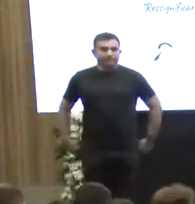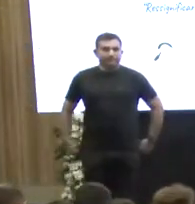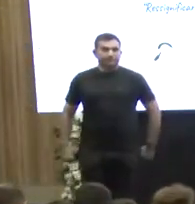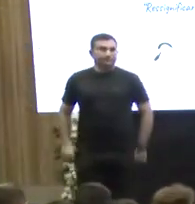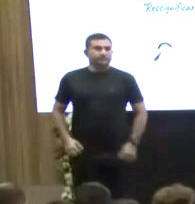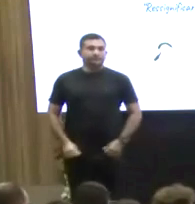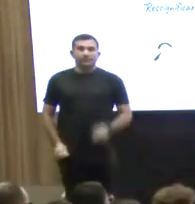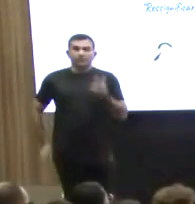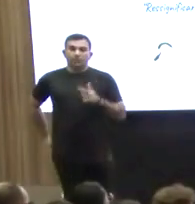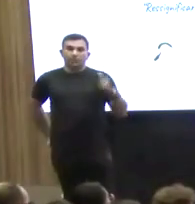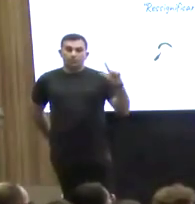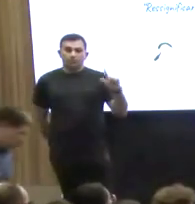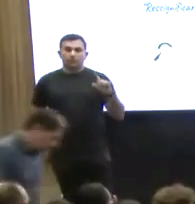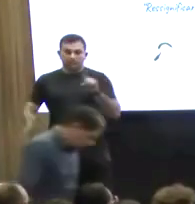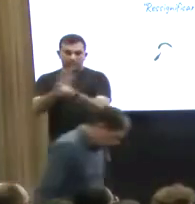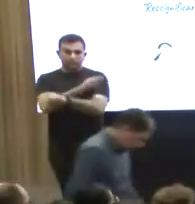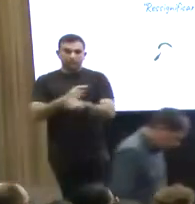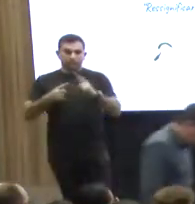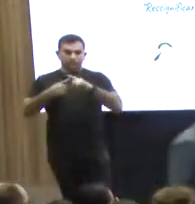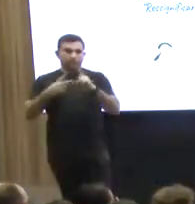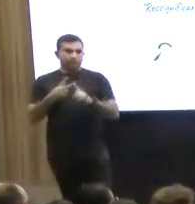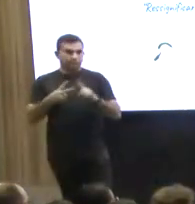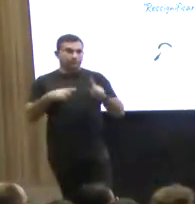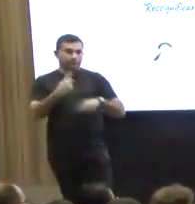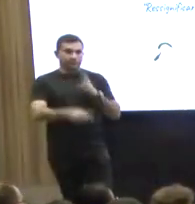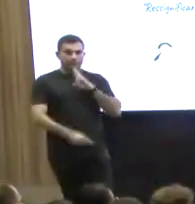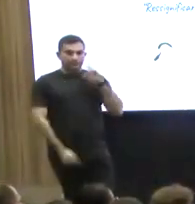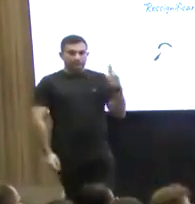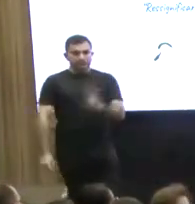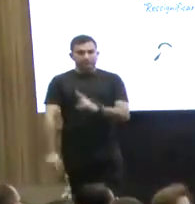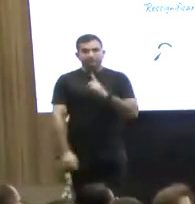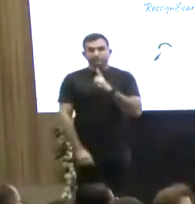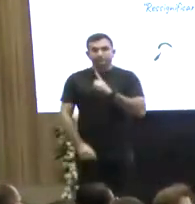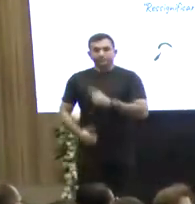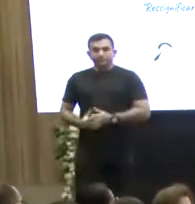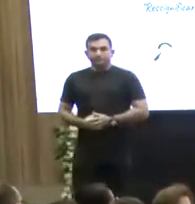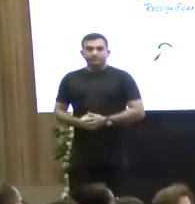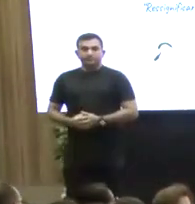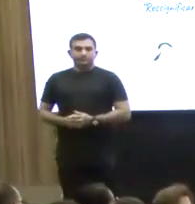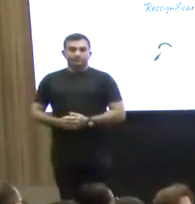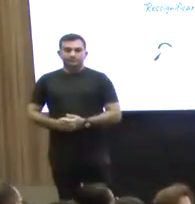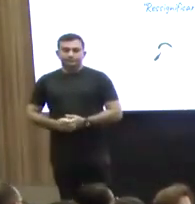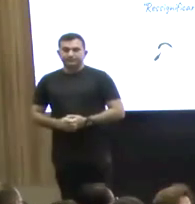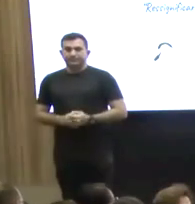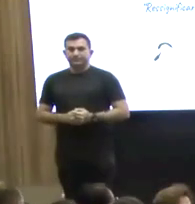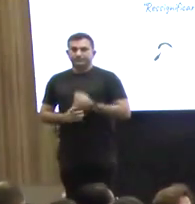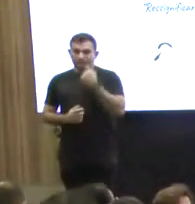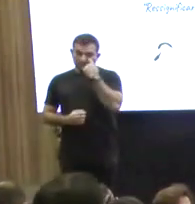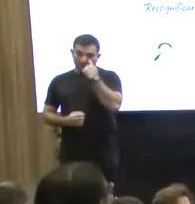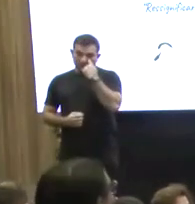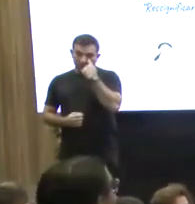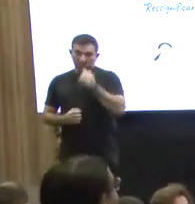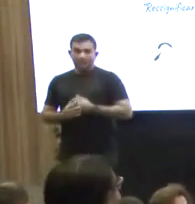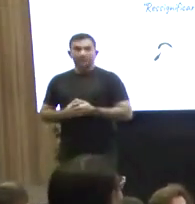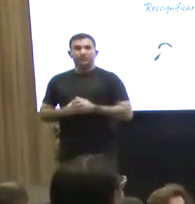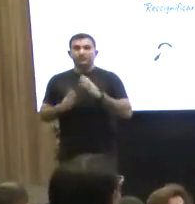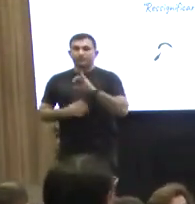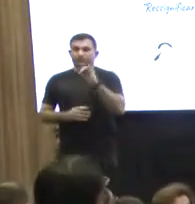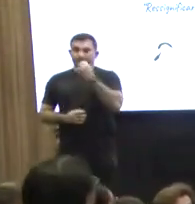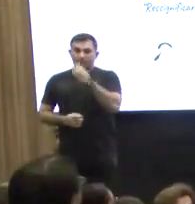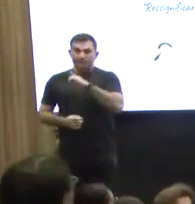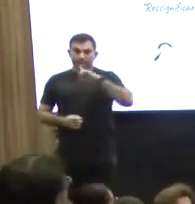Vamos fazer uma rodada de duas, né? Acho que a colega já tinha levantado a mão ali também. Já? Oi, bom dia